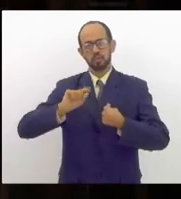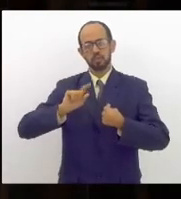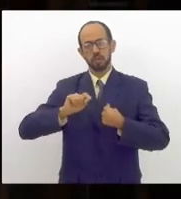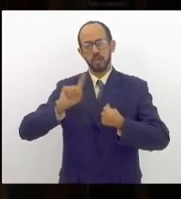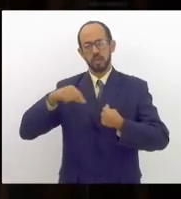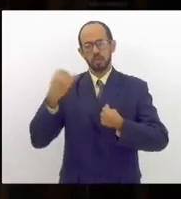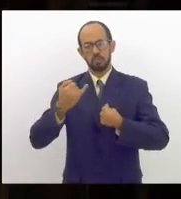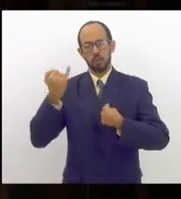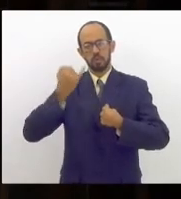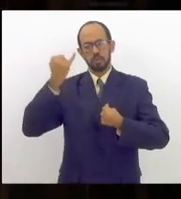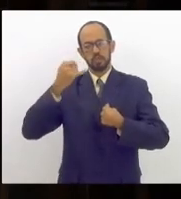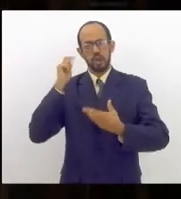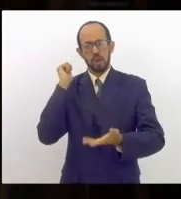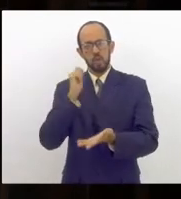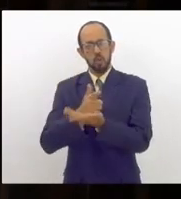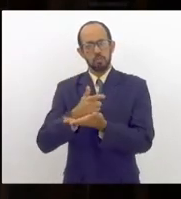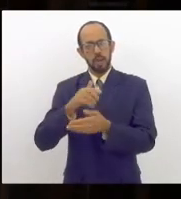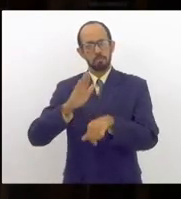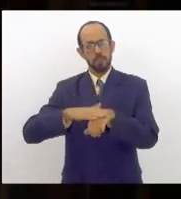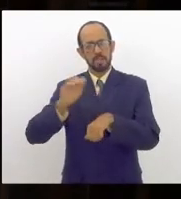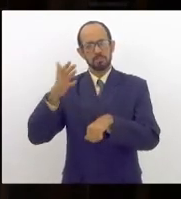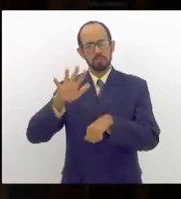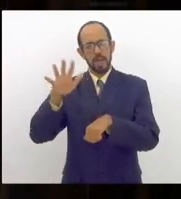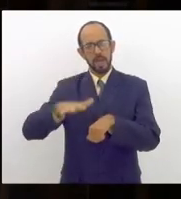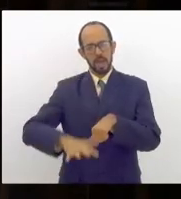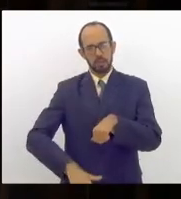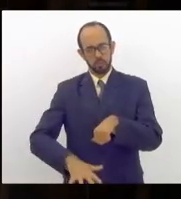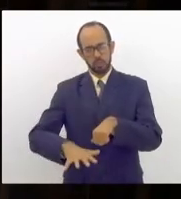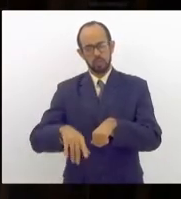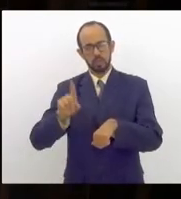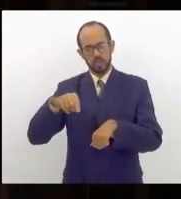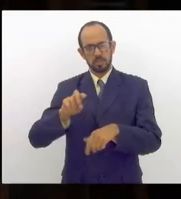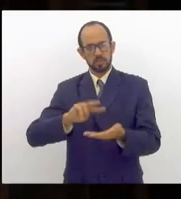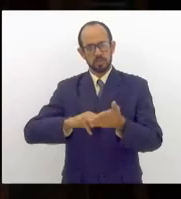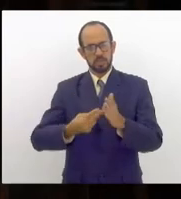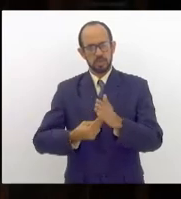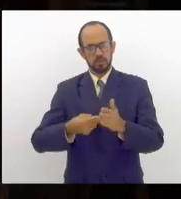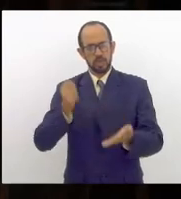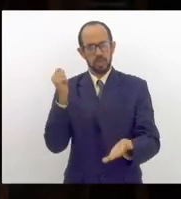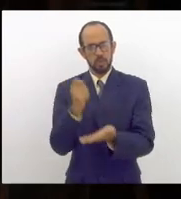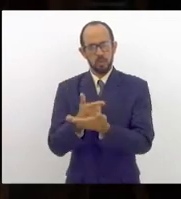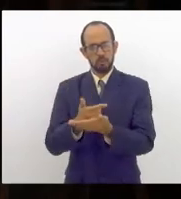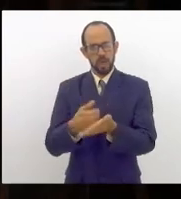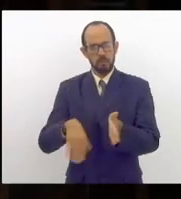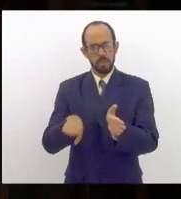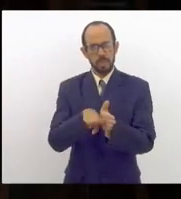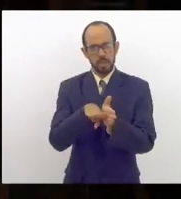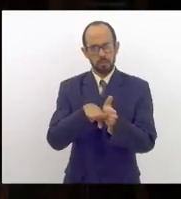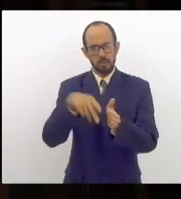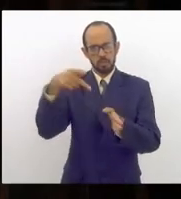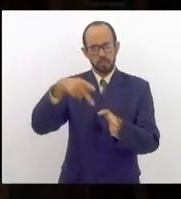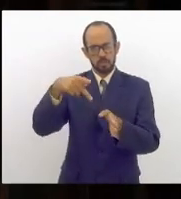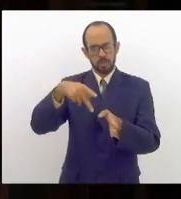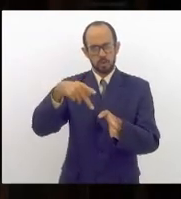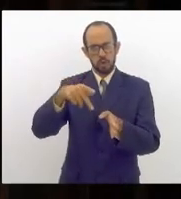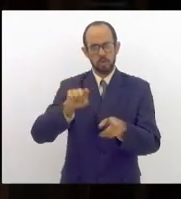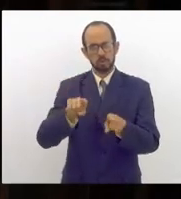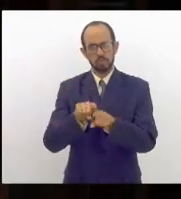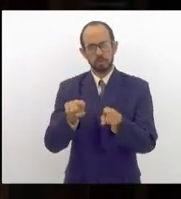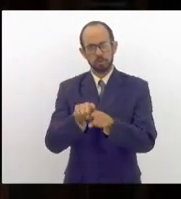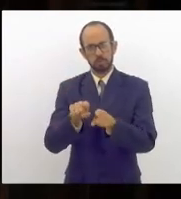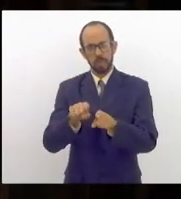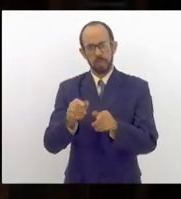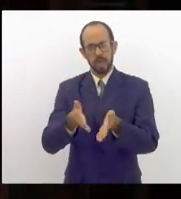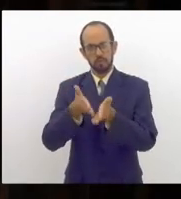era comprar o mais barato e o mais barato significa comprar plataformas e navios produzidos na